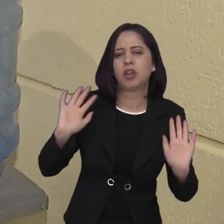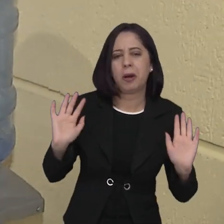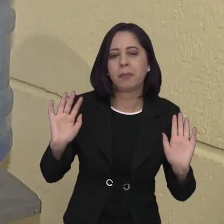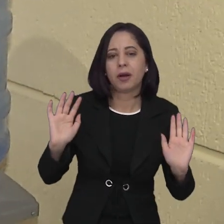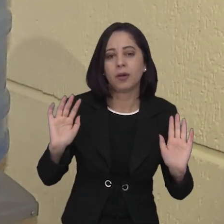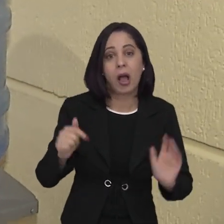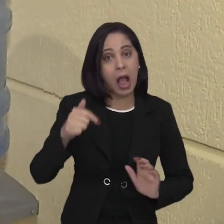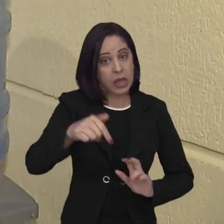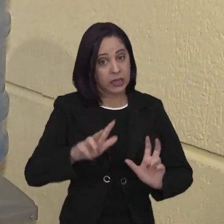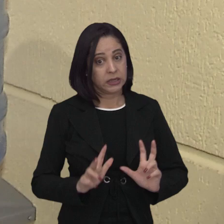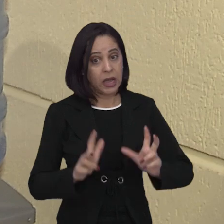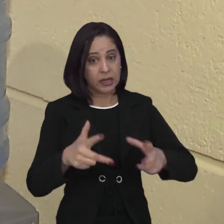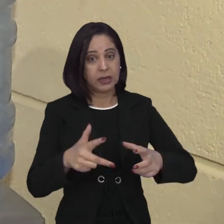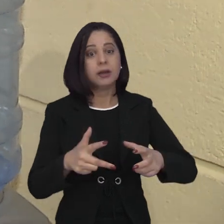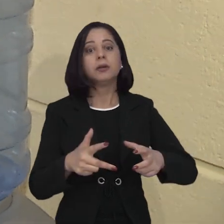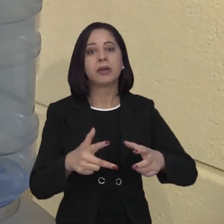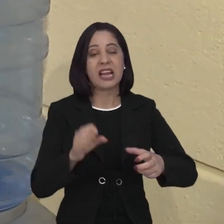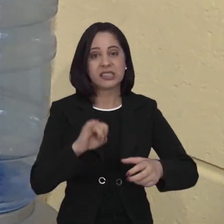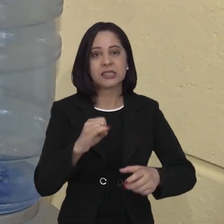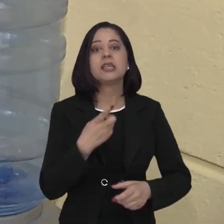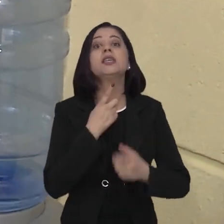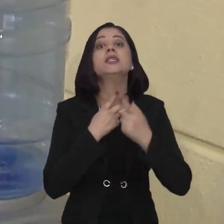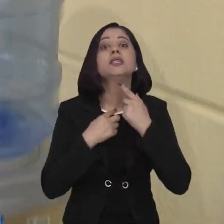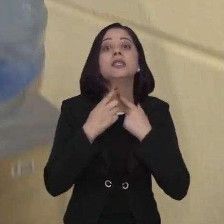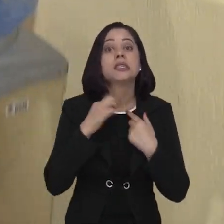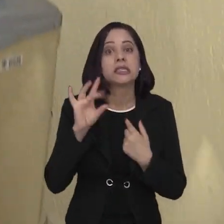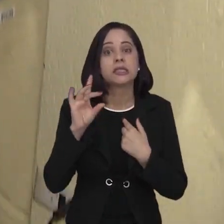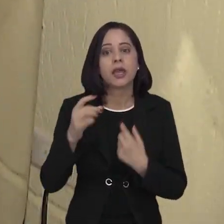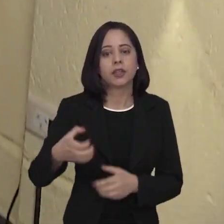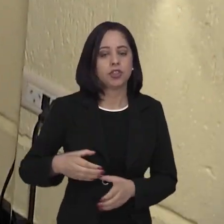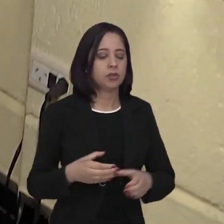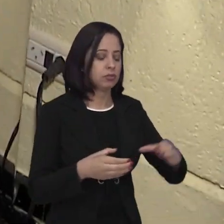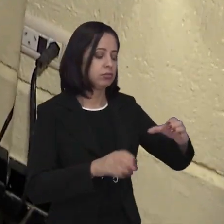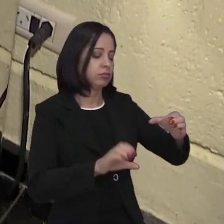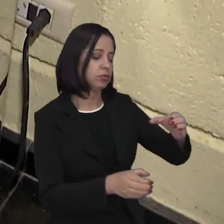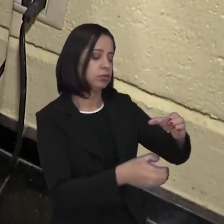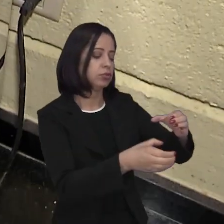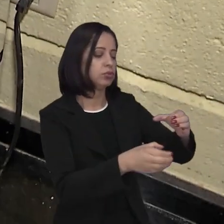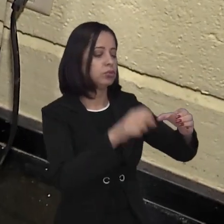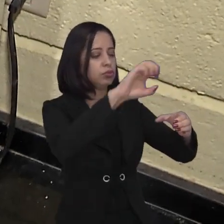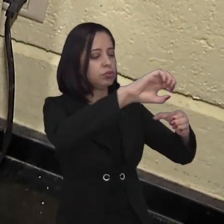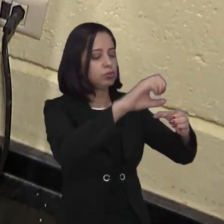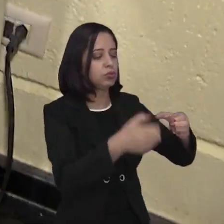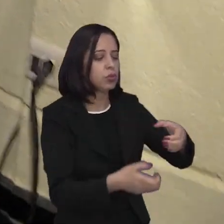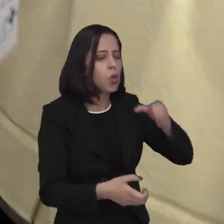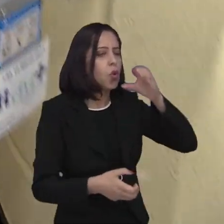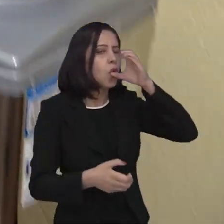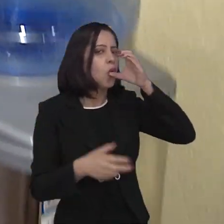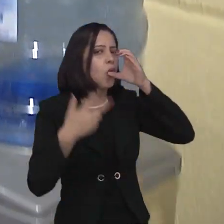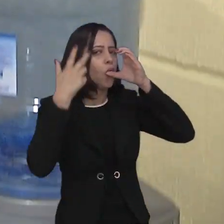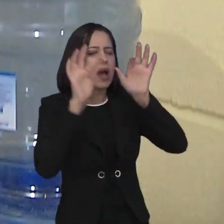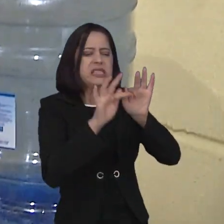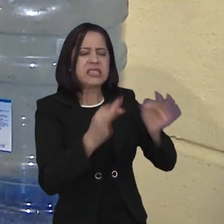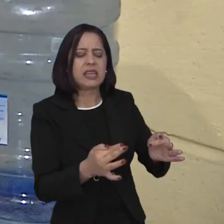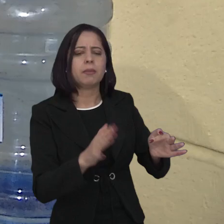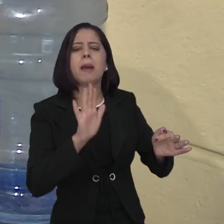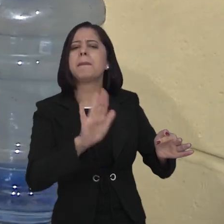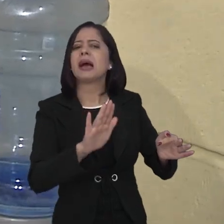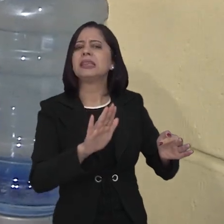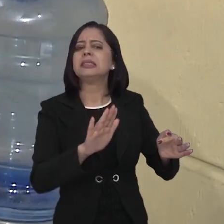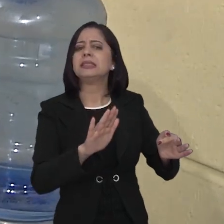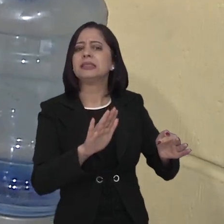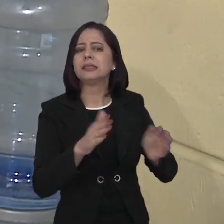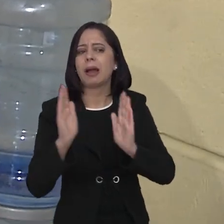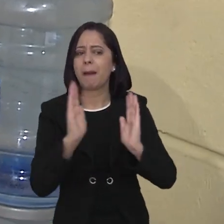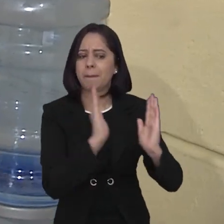automático. Aqui na Câmara, quem fica com sede pode vir até o bebedouro, encher o copo e tomar. Agora, o processo até essa água chegar